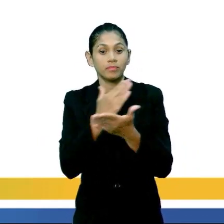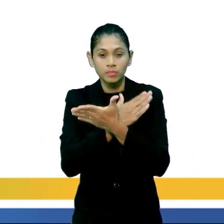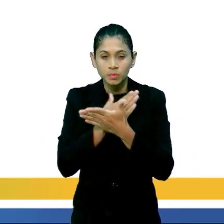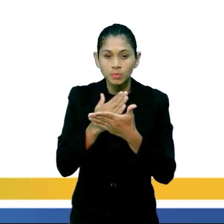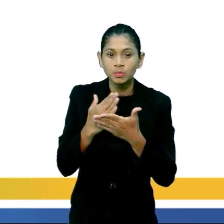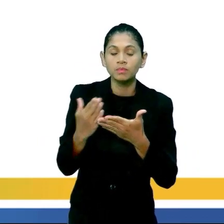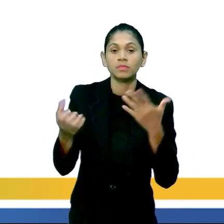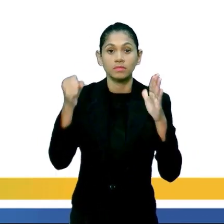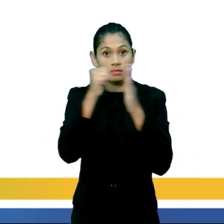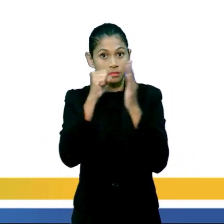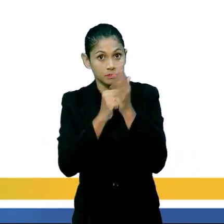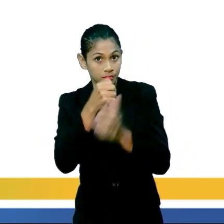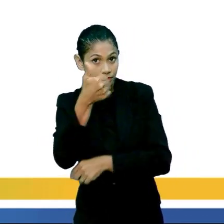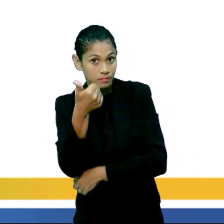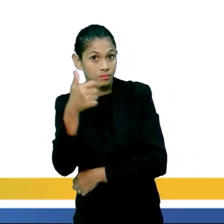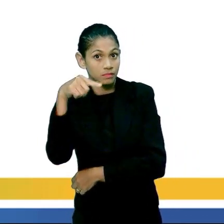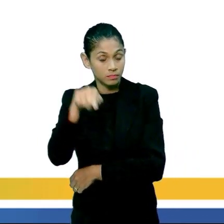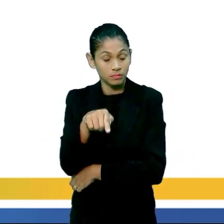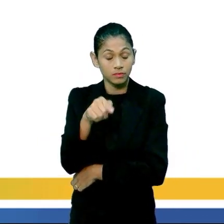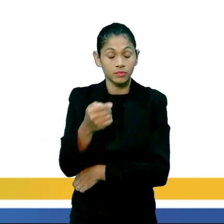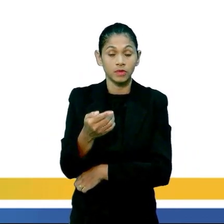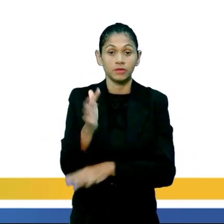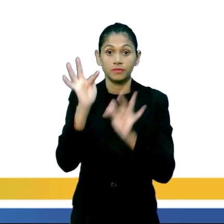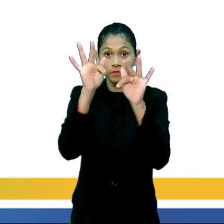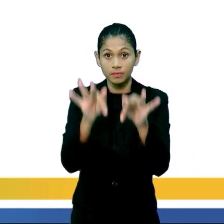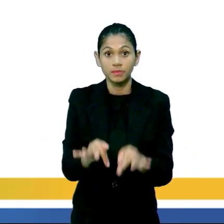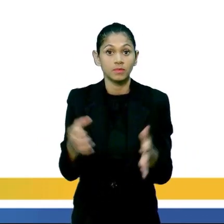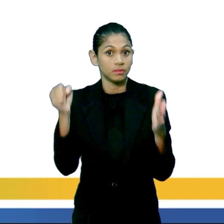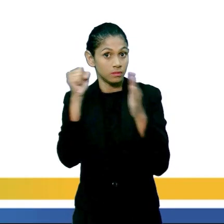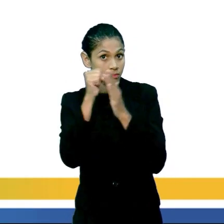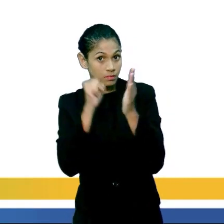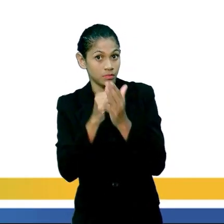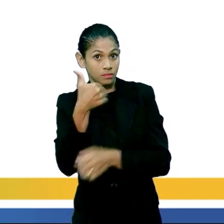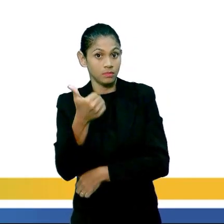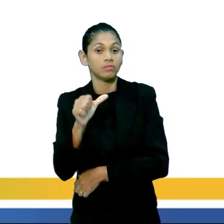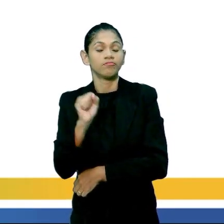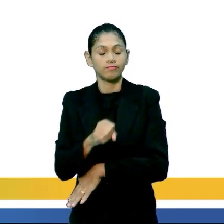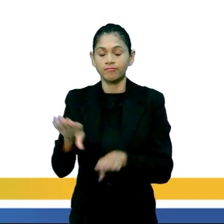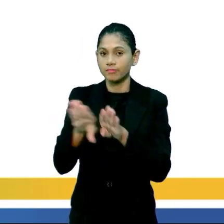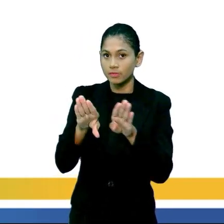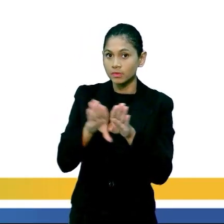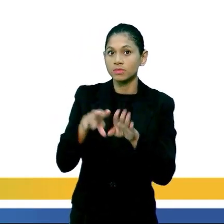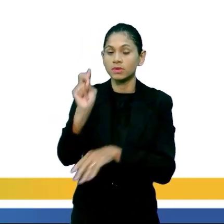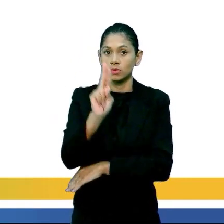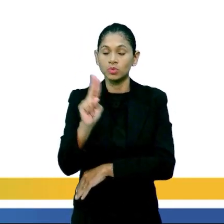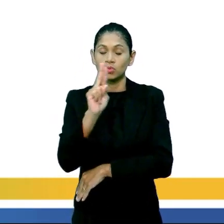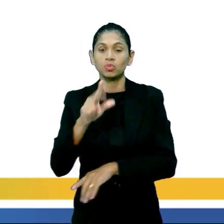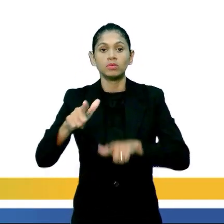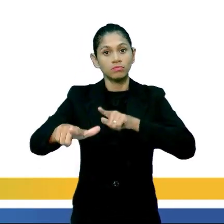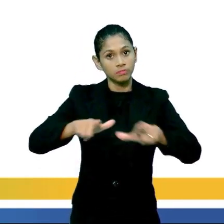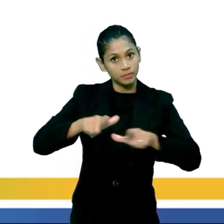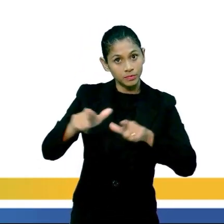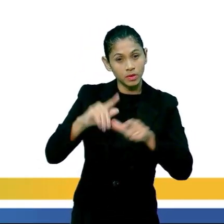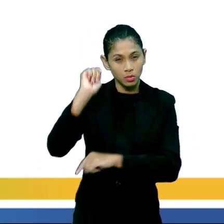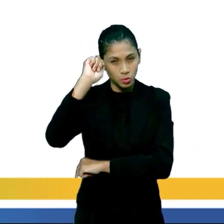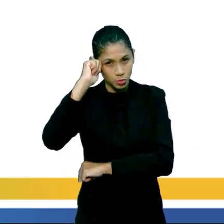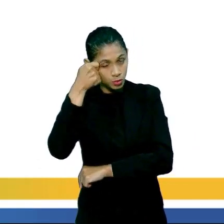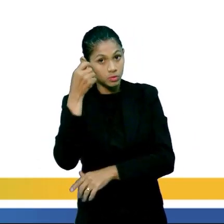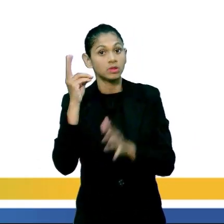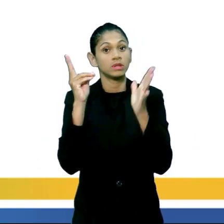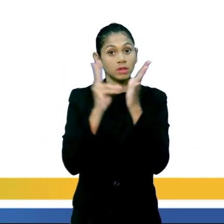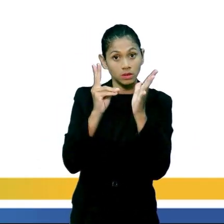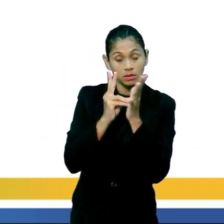É um ciclo bem curto, né? Também vai contar com a mão de obra indígena e africana, mas também vai contar com a mão de